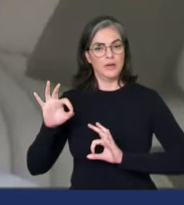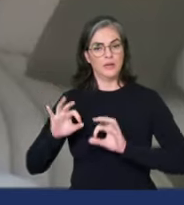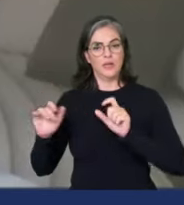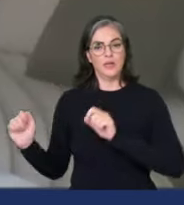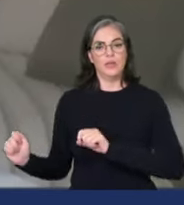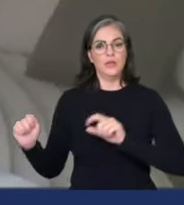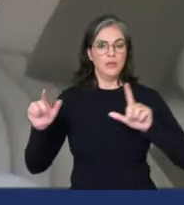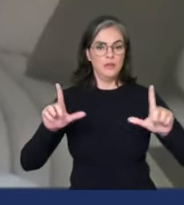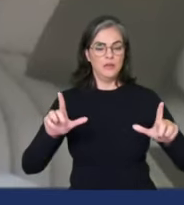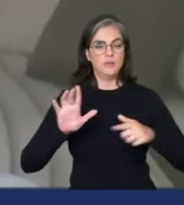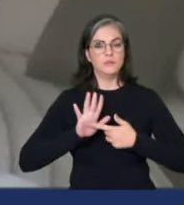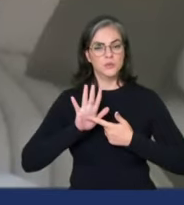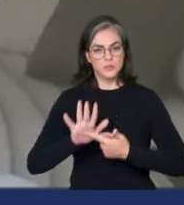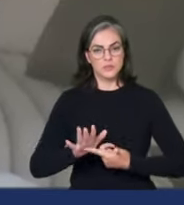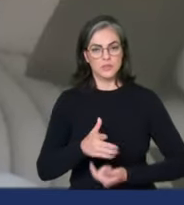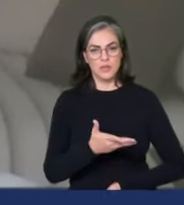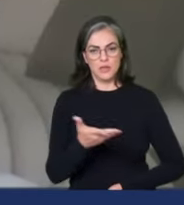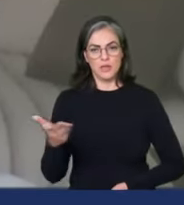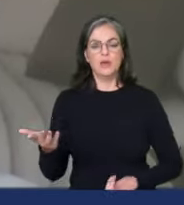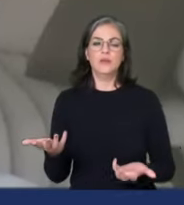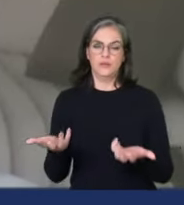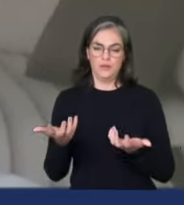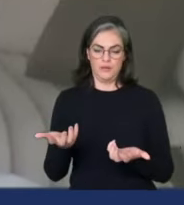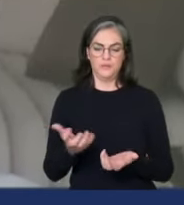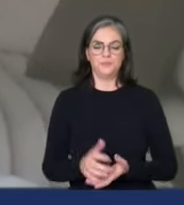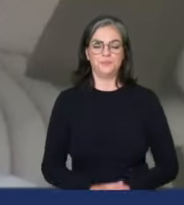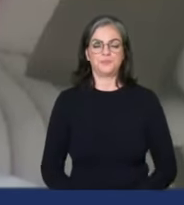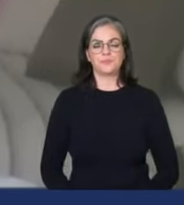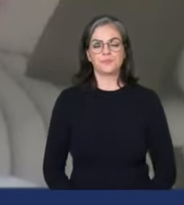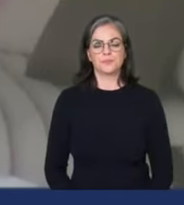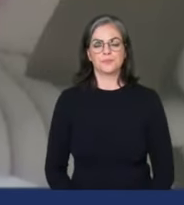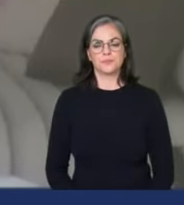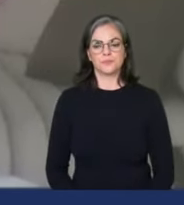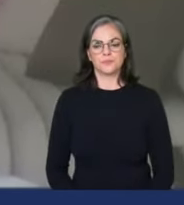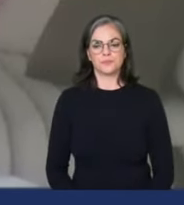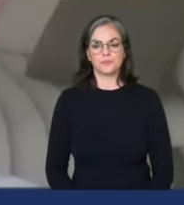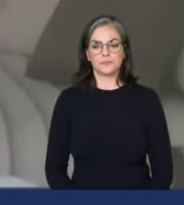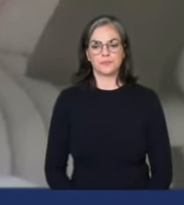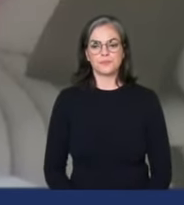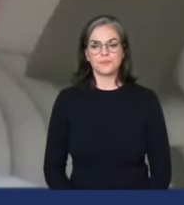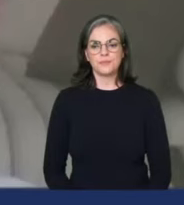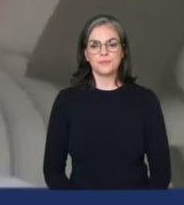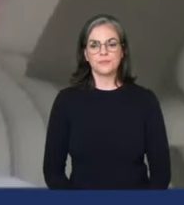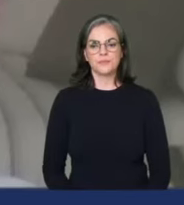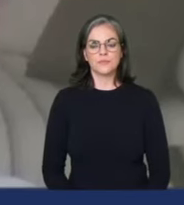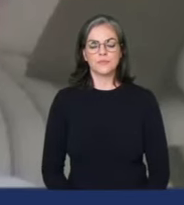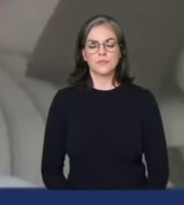Eu queria, então, dividir a tela aqui da minha apresentação, tá certo?